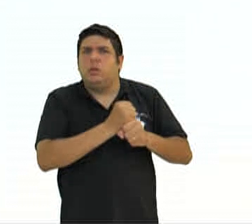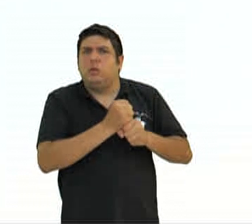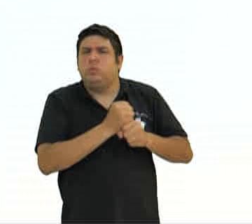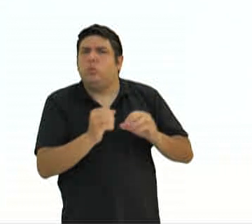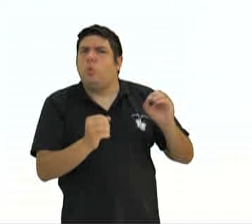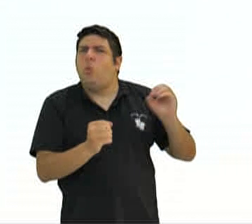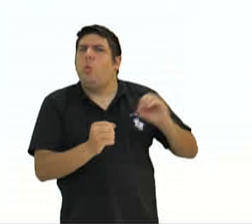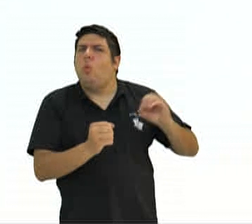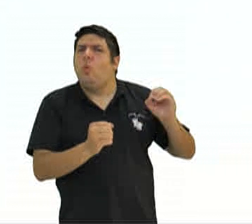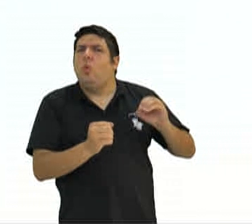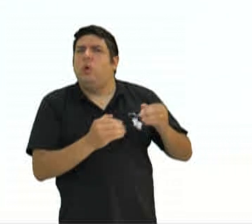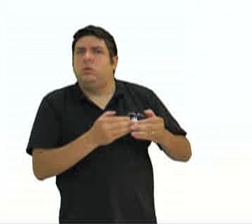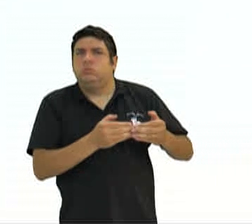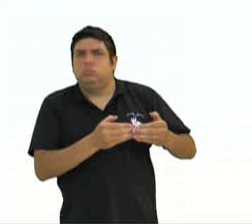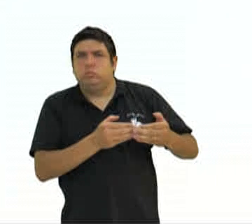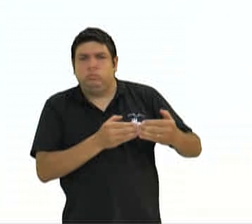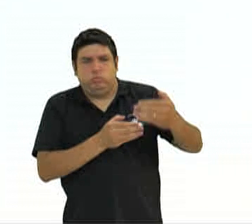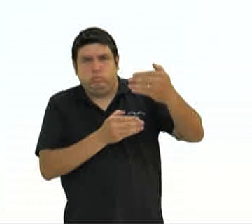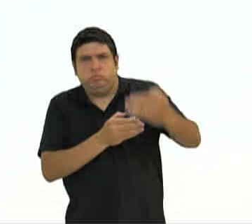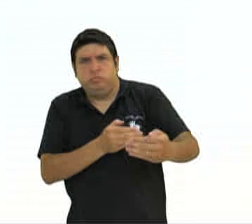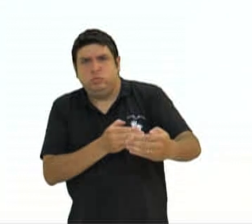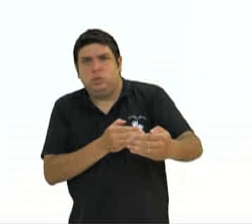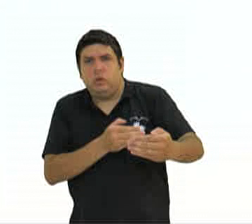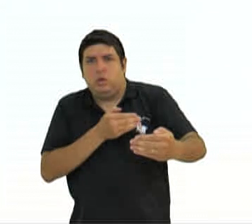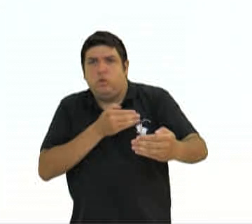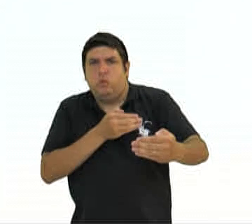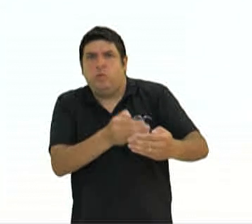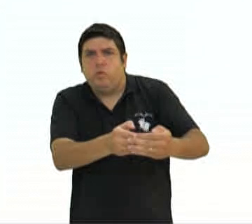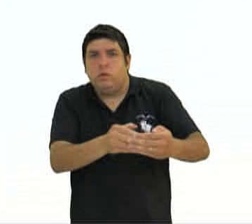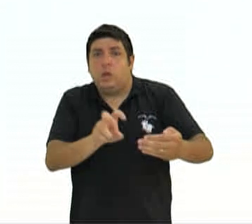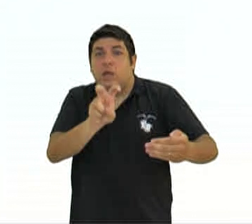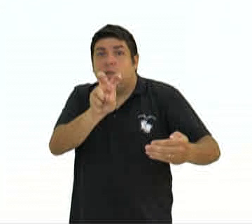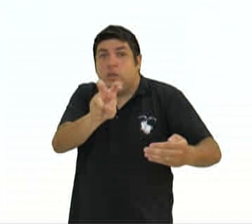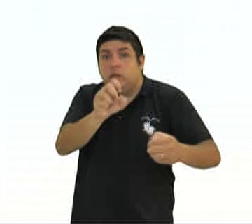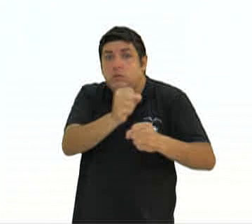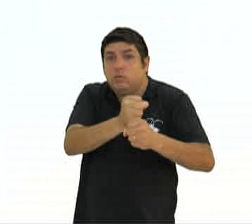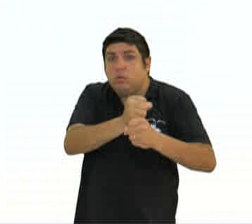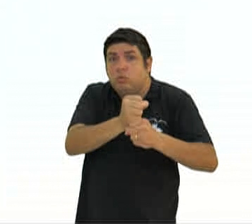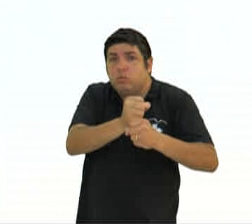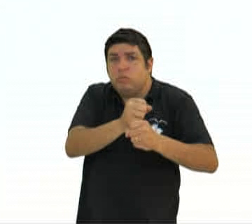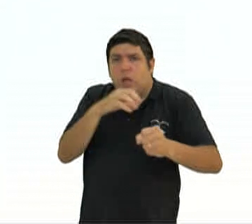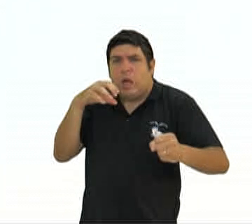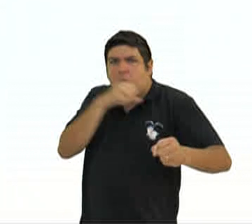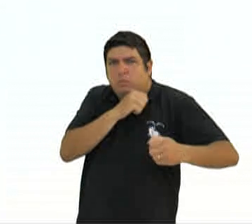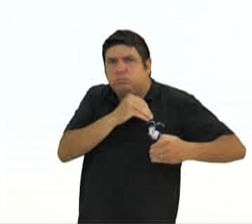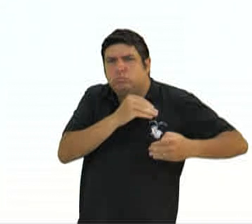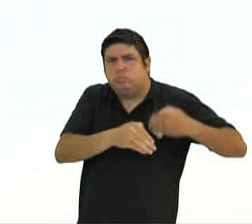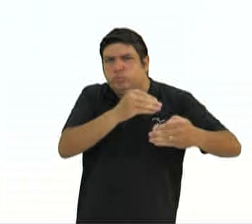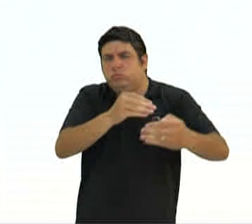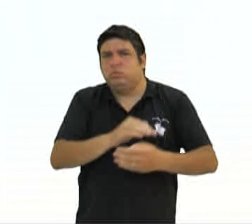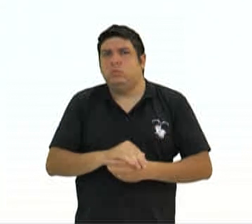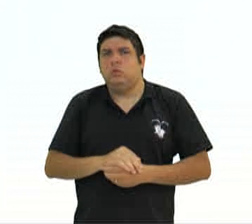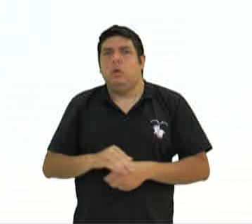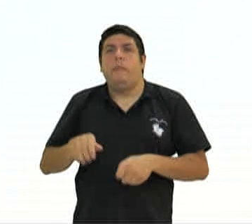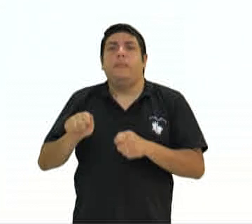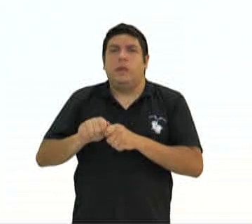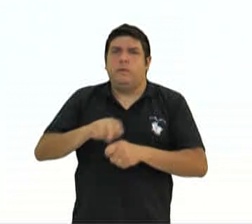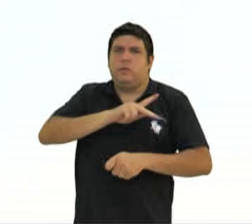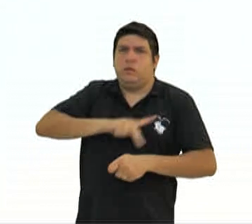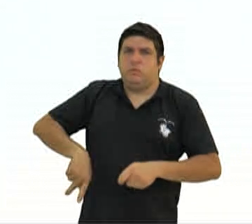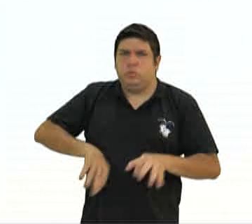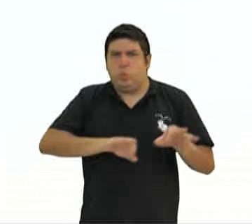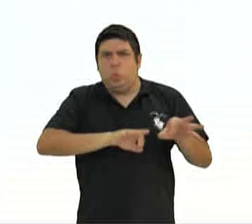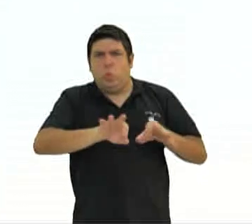alguns programas ali, atraindo essa característica do processo industrial, da instalação de indústrias no território